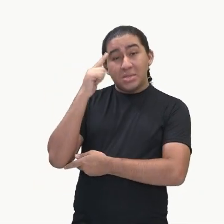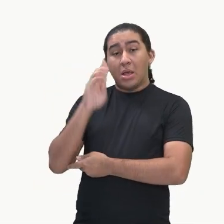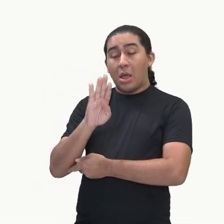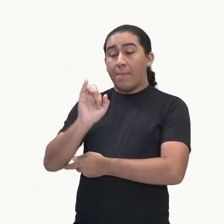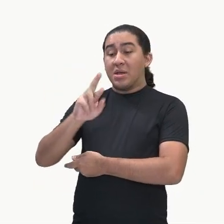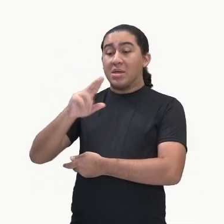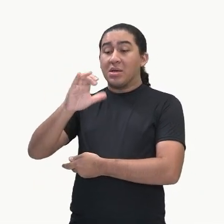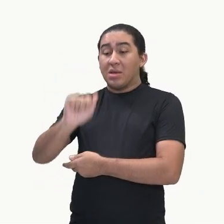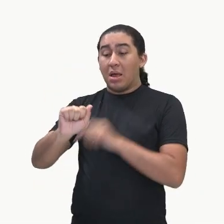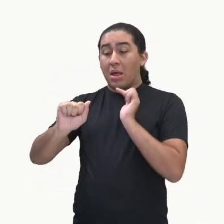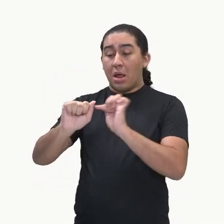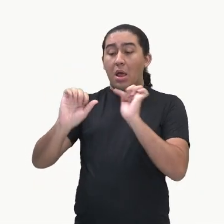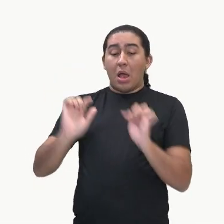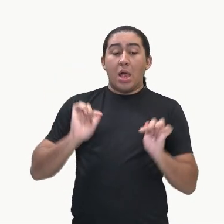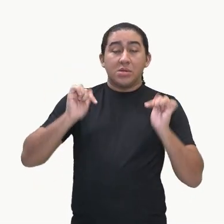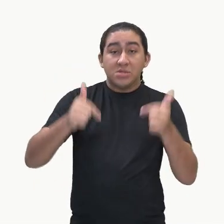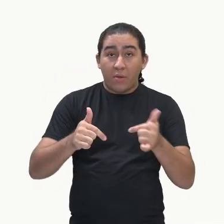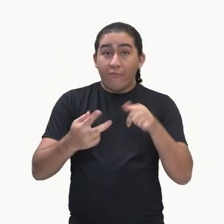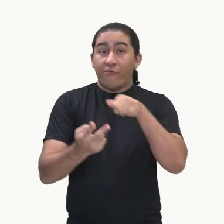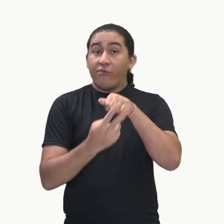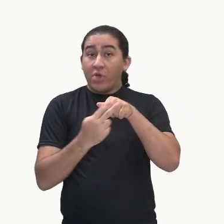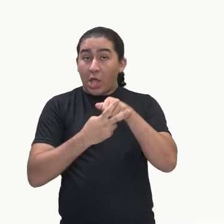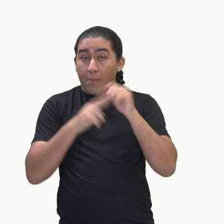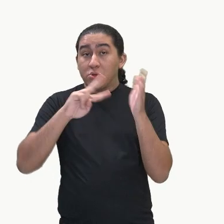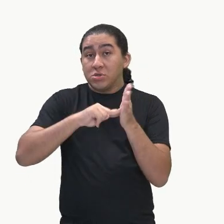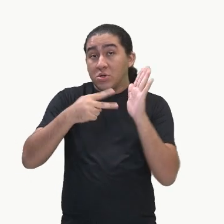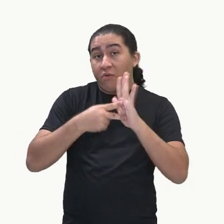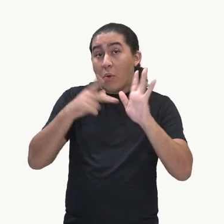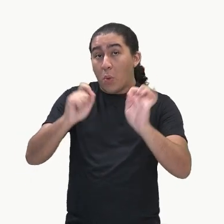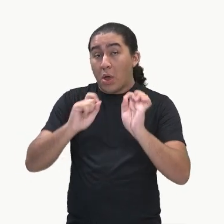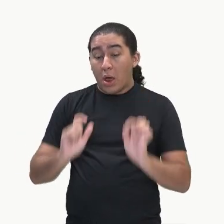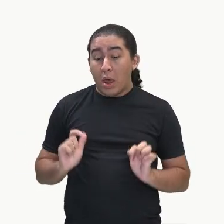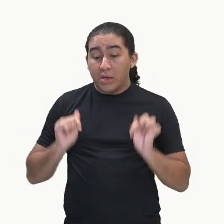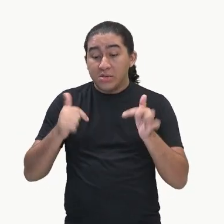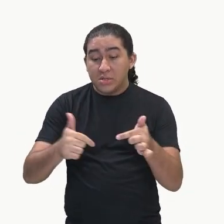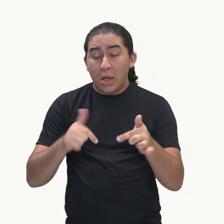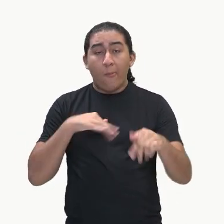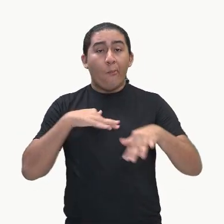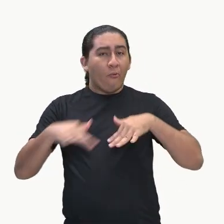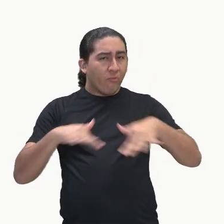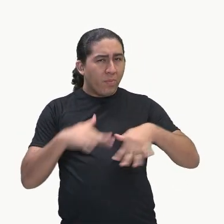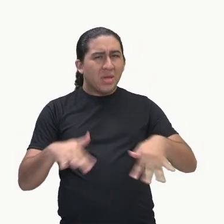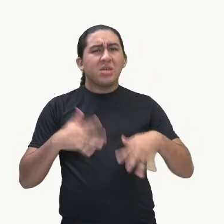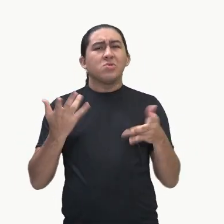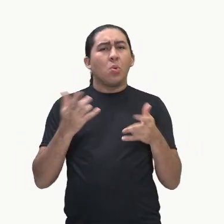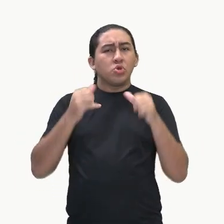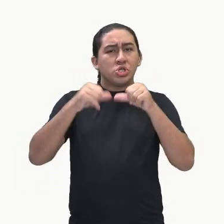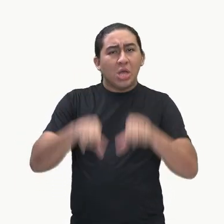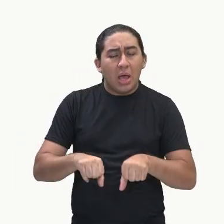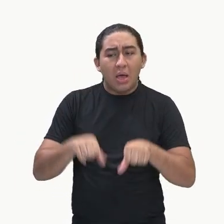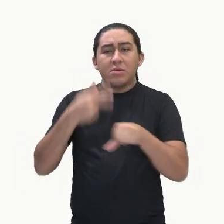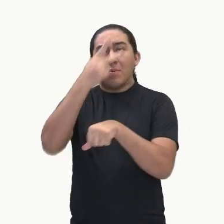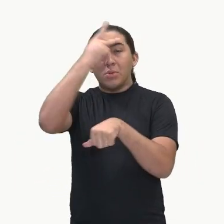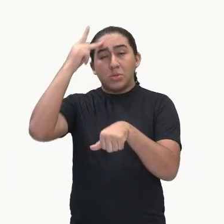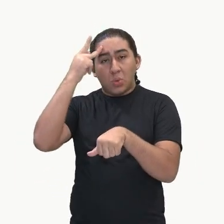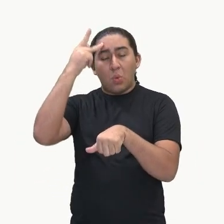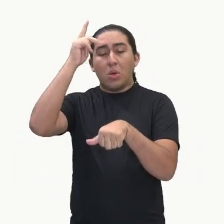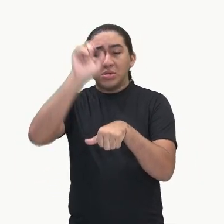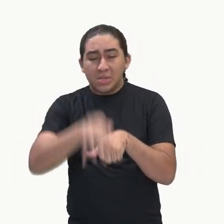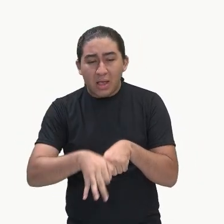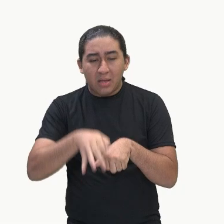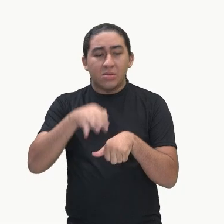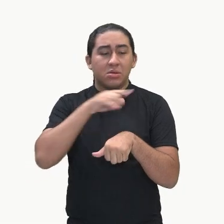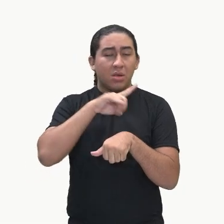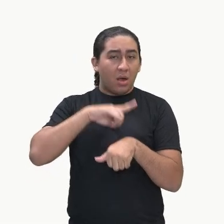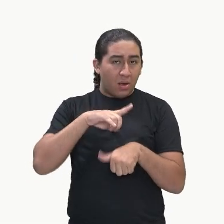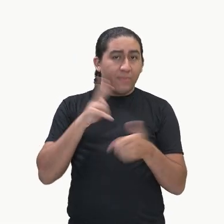né? Verbo, ele expressa ação, movimento, o estado em que o sujeito se